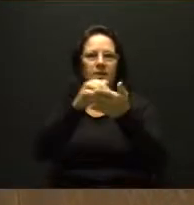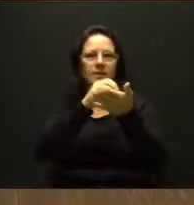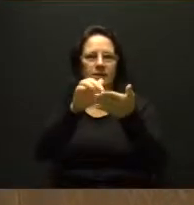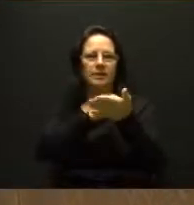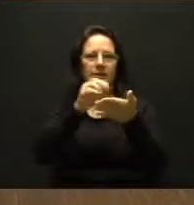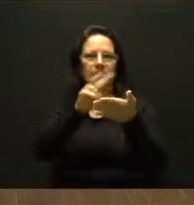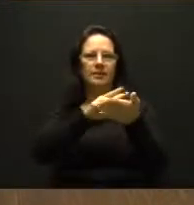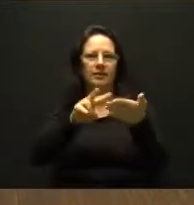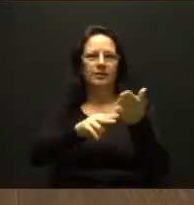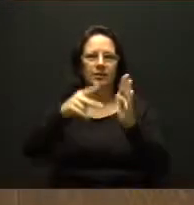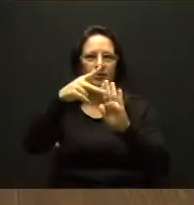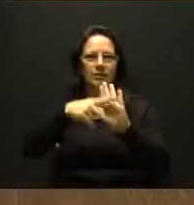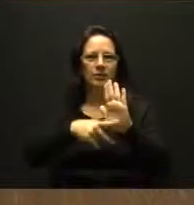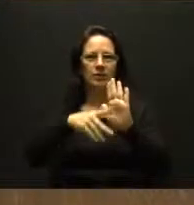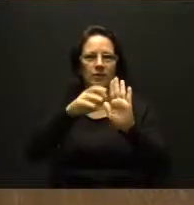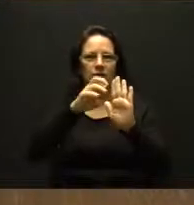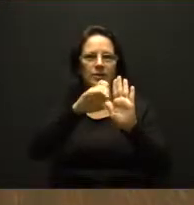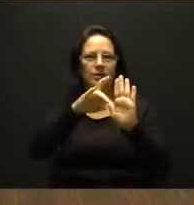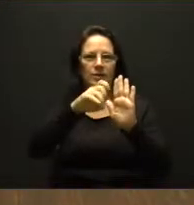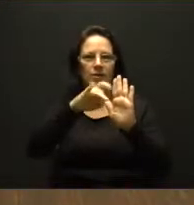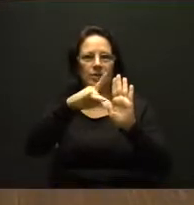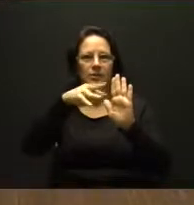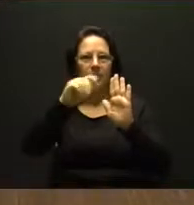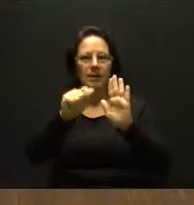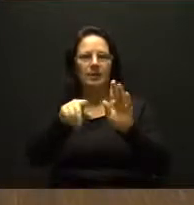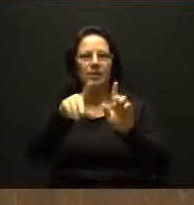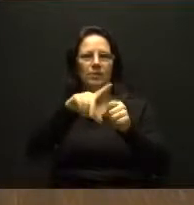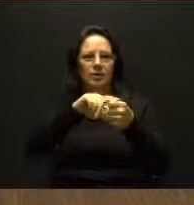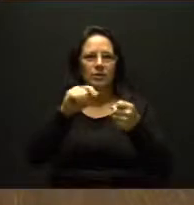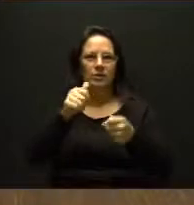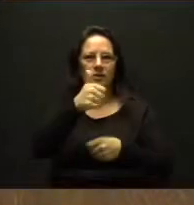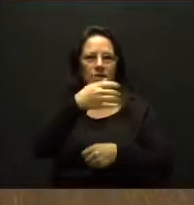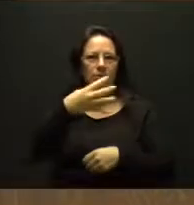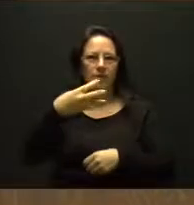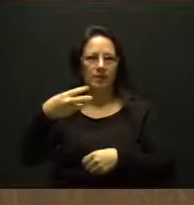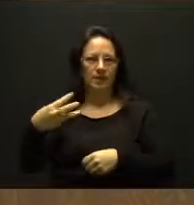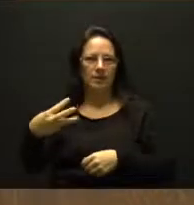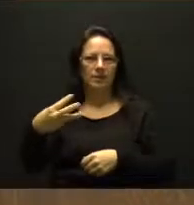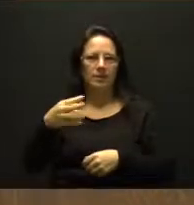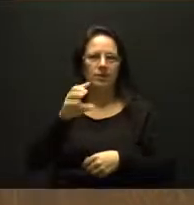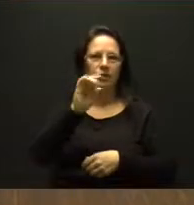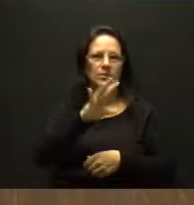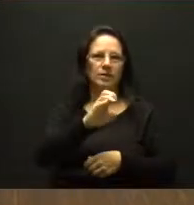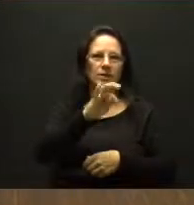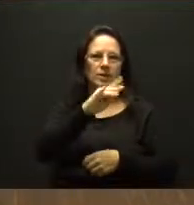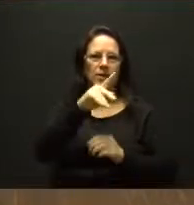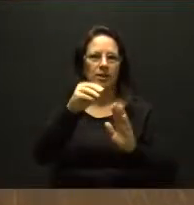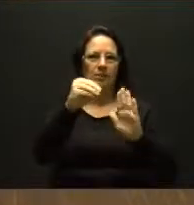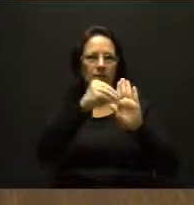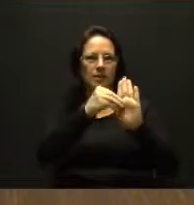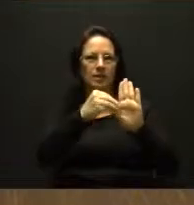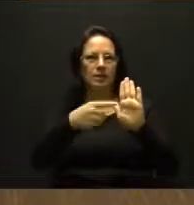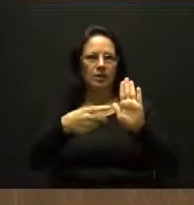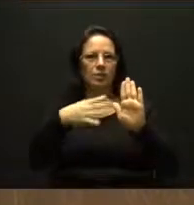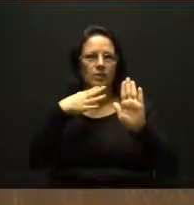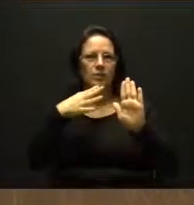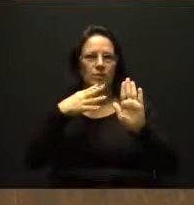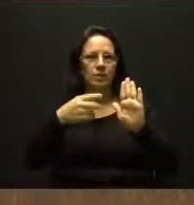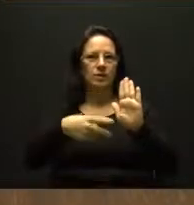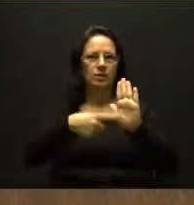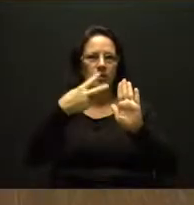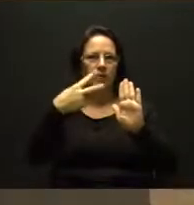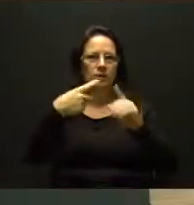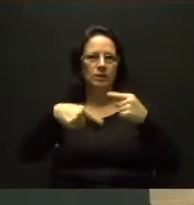proceda à leitura do projeto de emenda à lei orgânica conforme disposto no artigo 143 do regimento interno ou seja somente alimenta para apreciação segunda